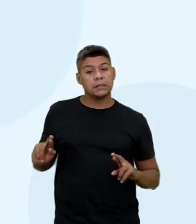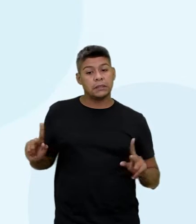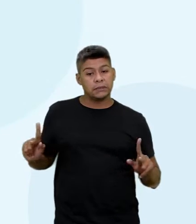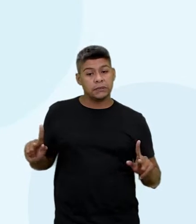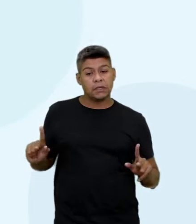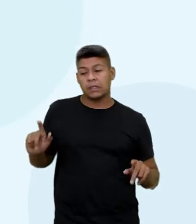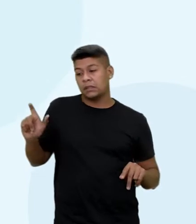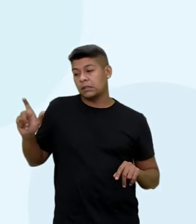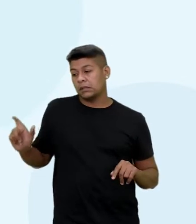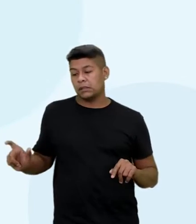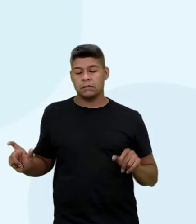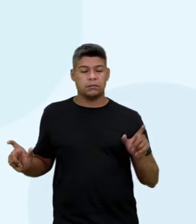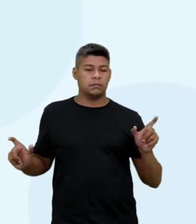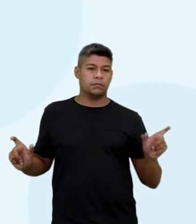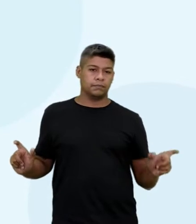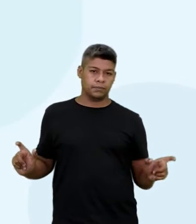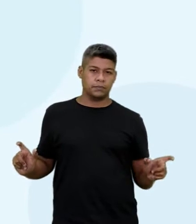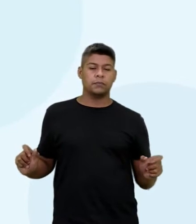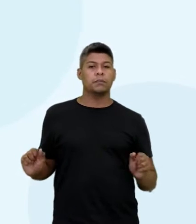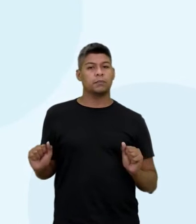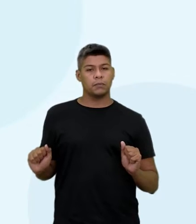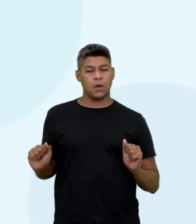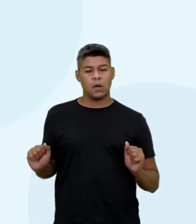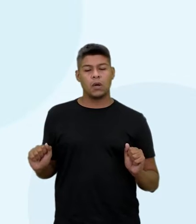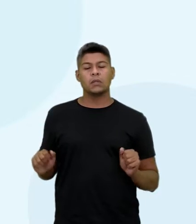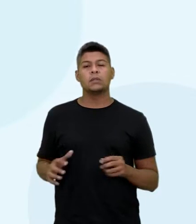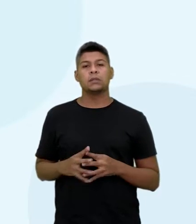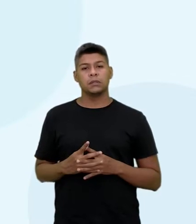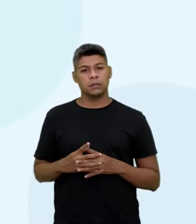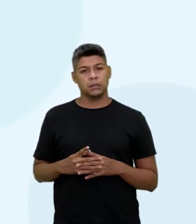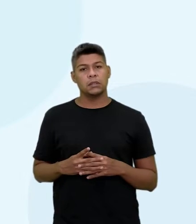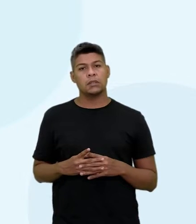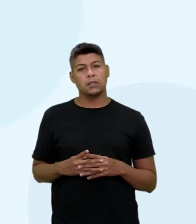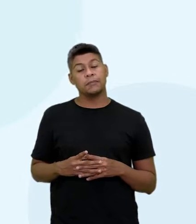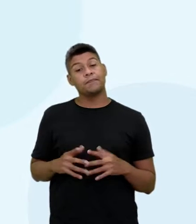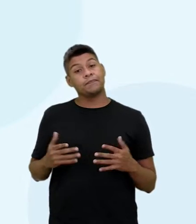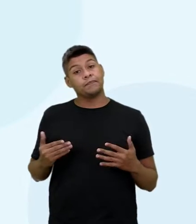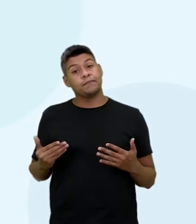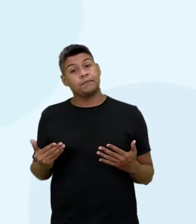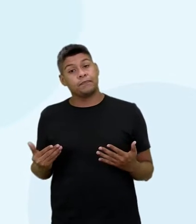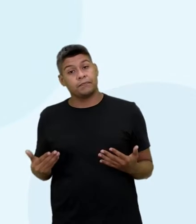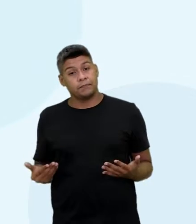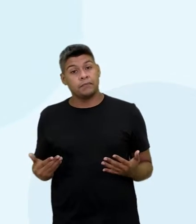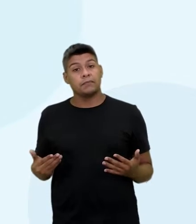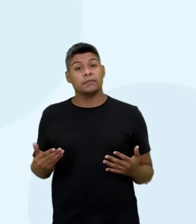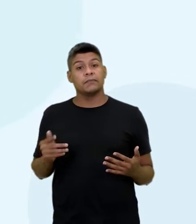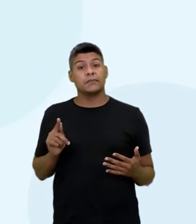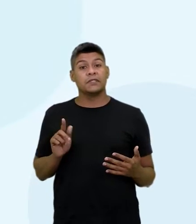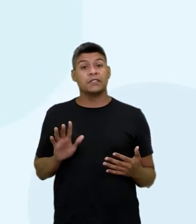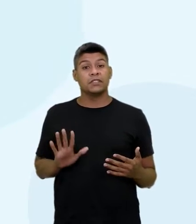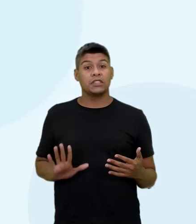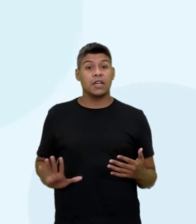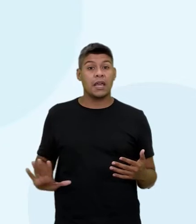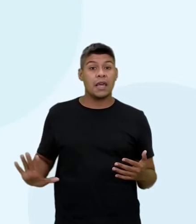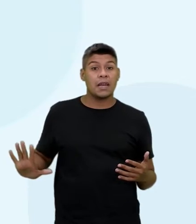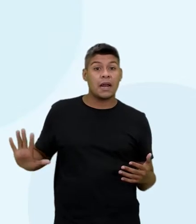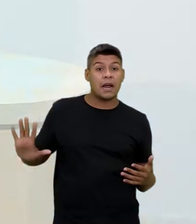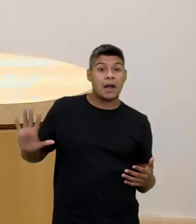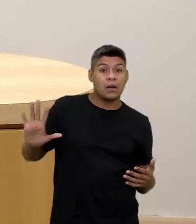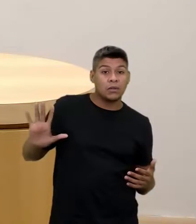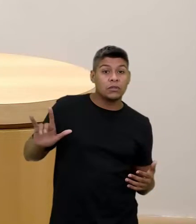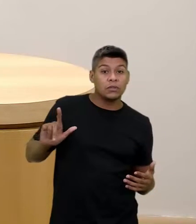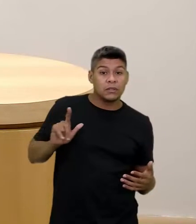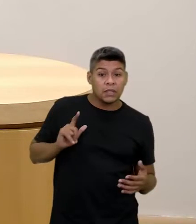uma lutadora da outra também, pode ser isso, né? Mas de qualquer forma, em geral, nas artes marciais que tem